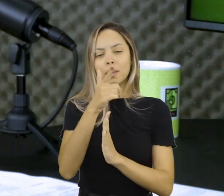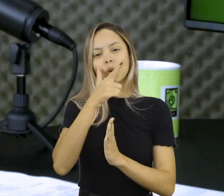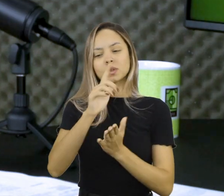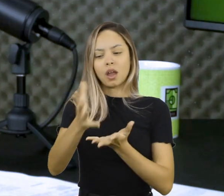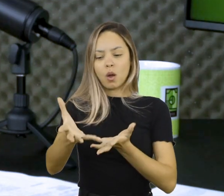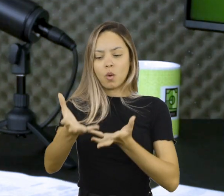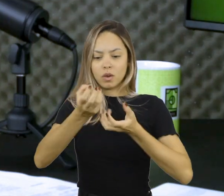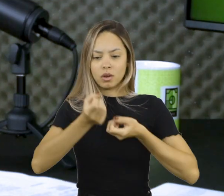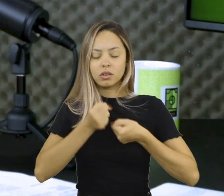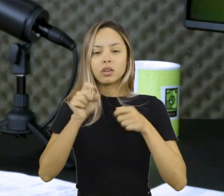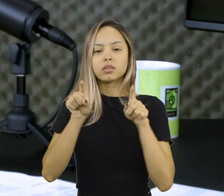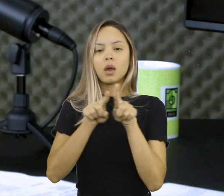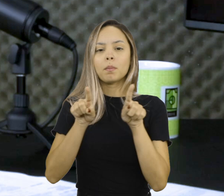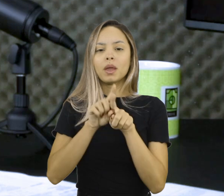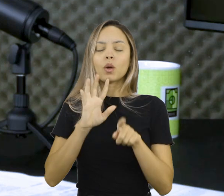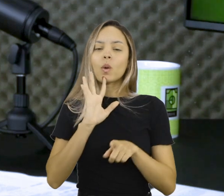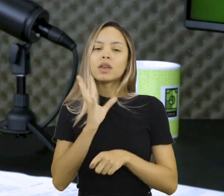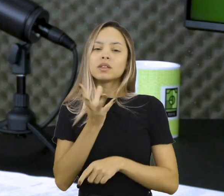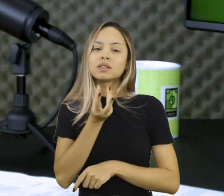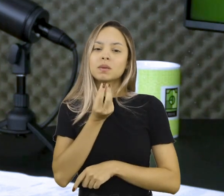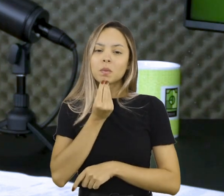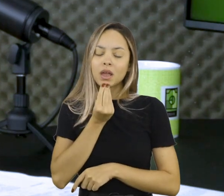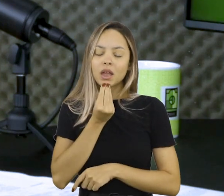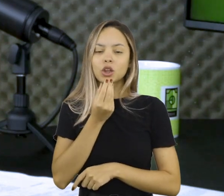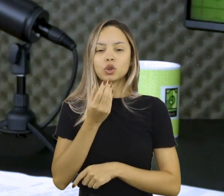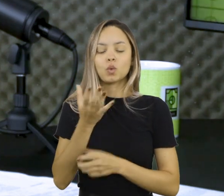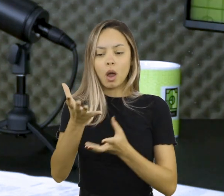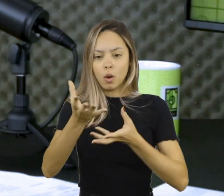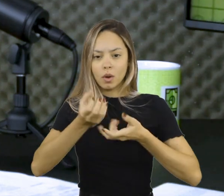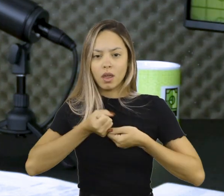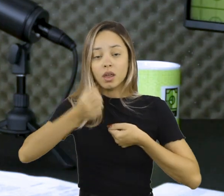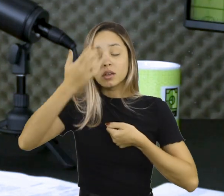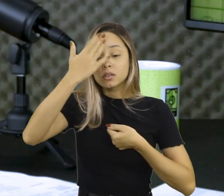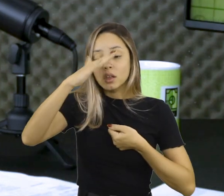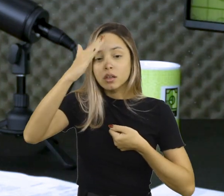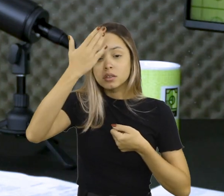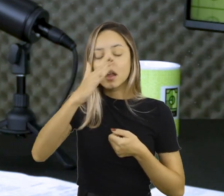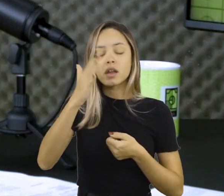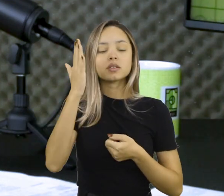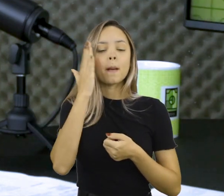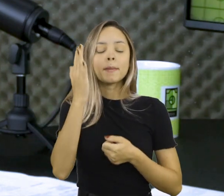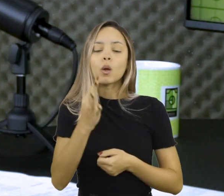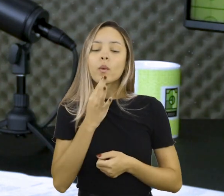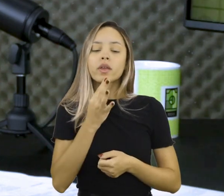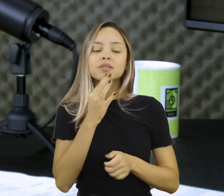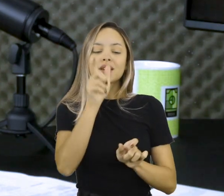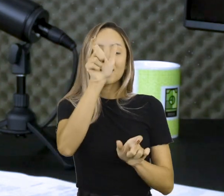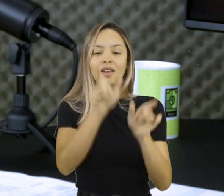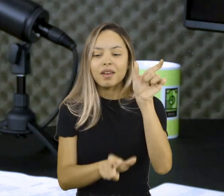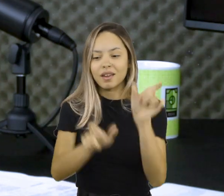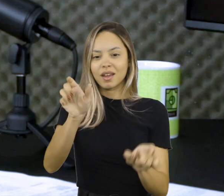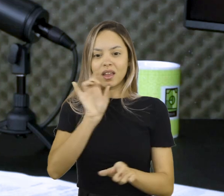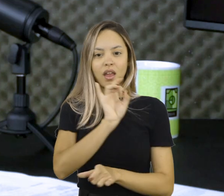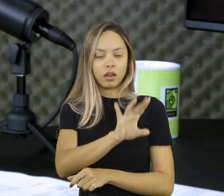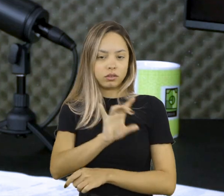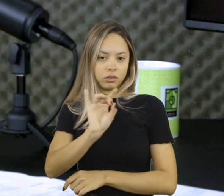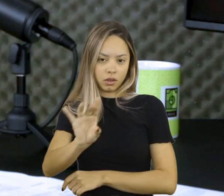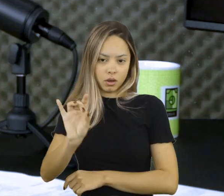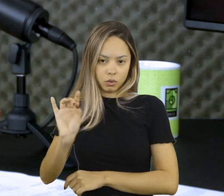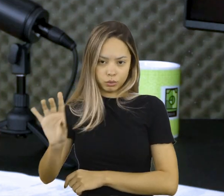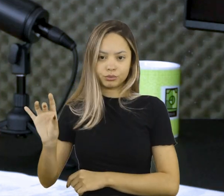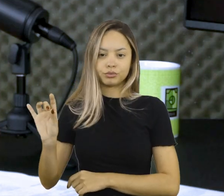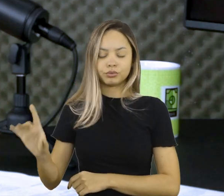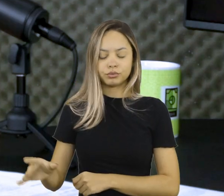conhecimento acolher entender saber que quem é cada um e